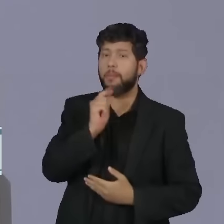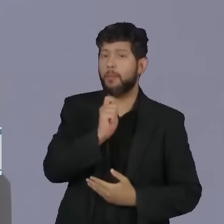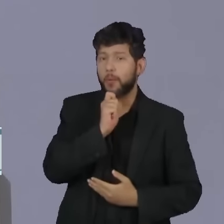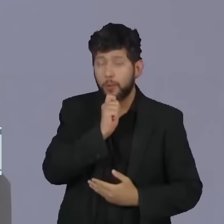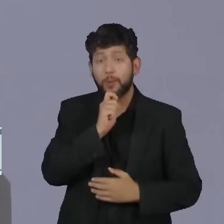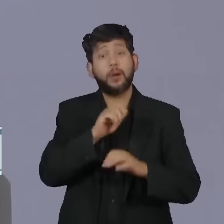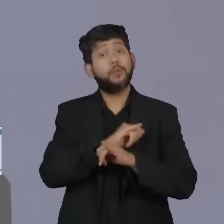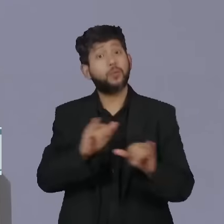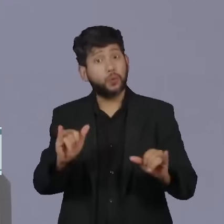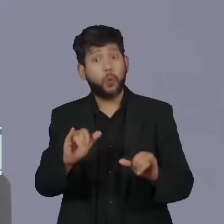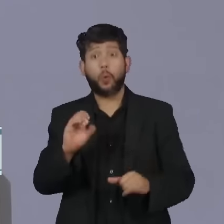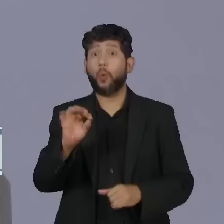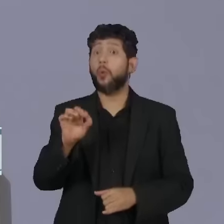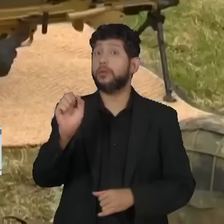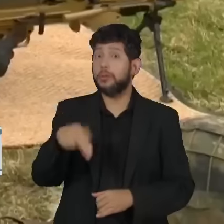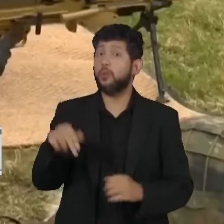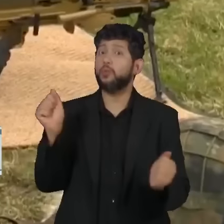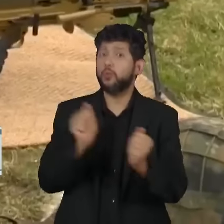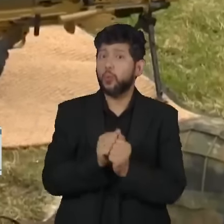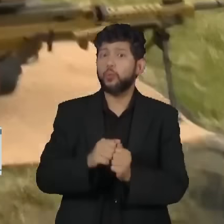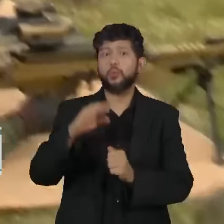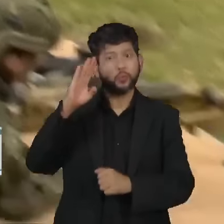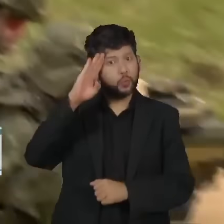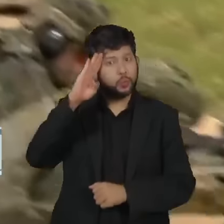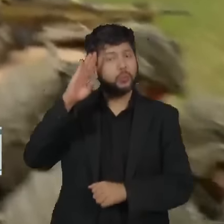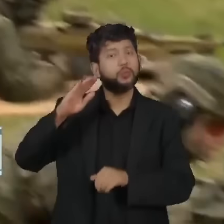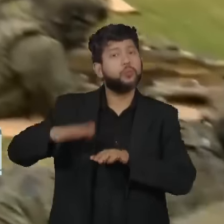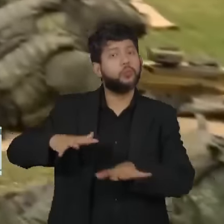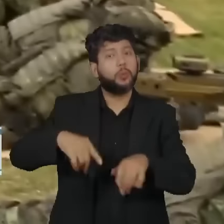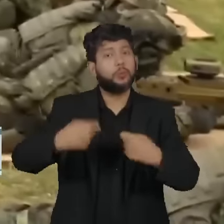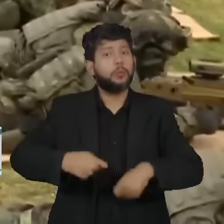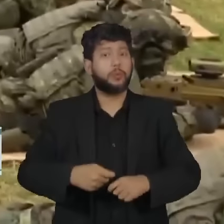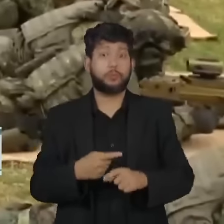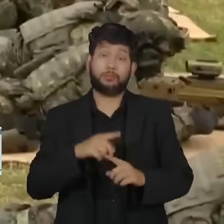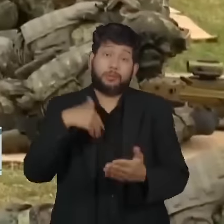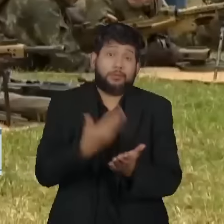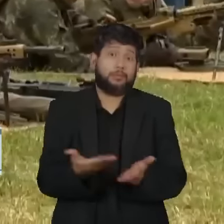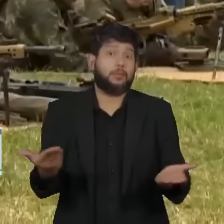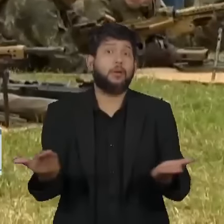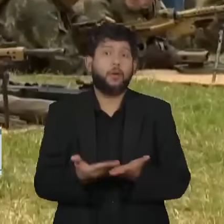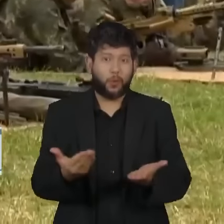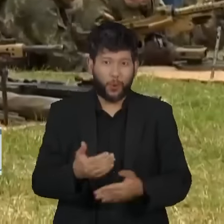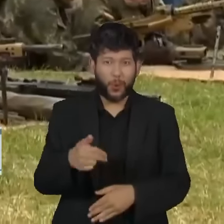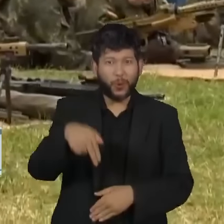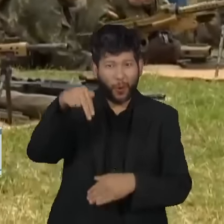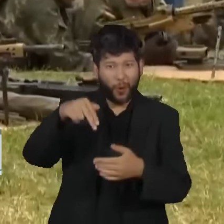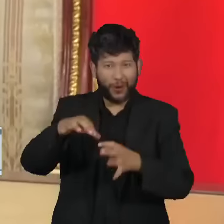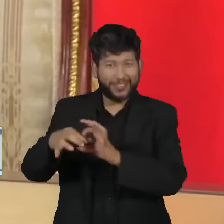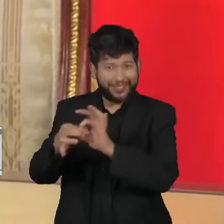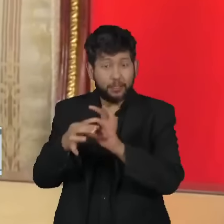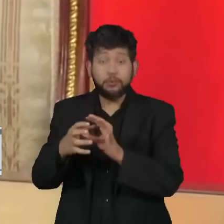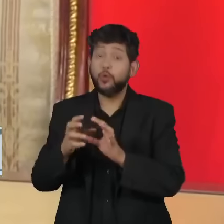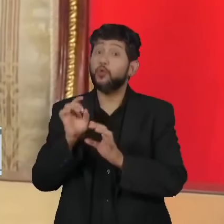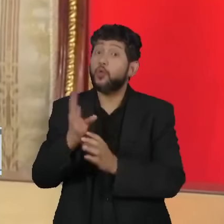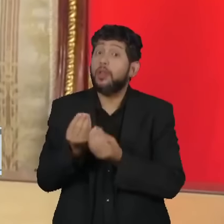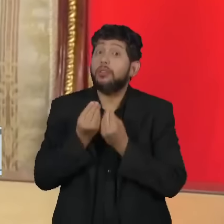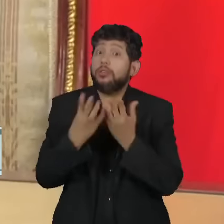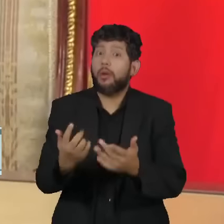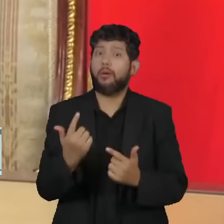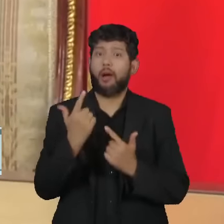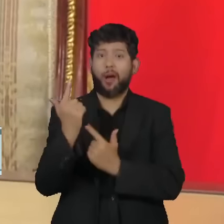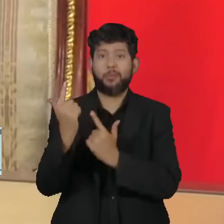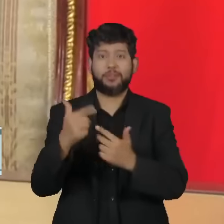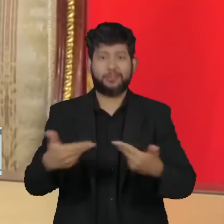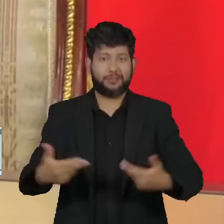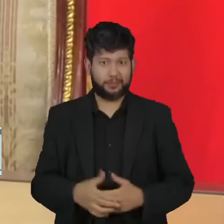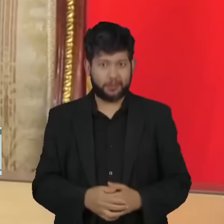deveria entrar na guerra com soldados. Até agora, oficialmente, a Organização da Aliança do Norte só mandou armamentos. Vladimir Putin, que